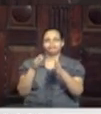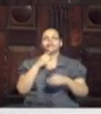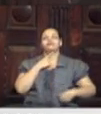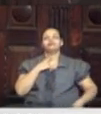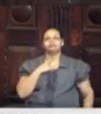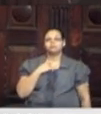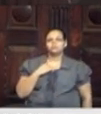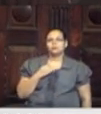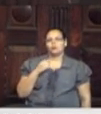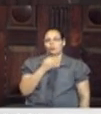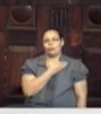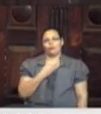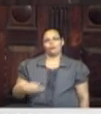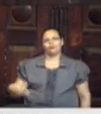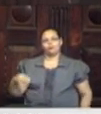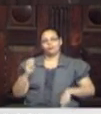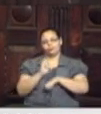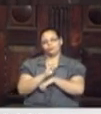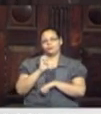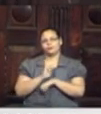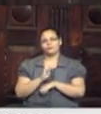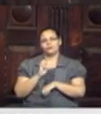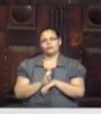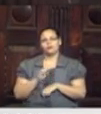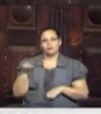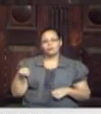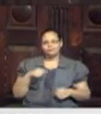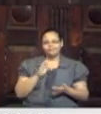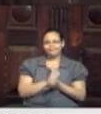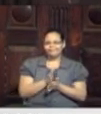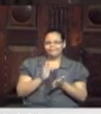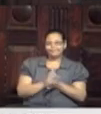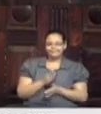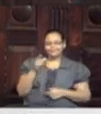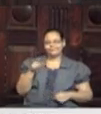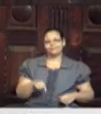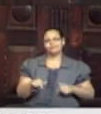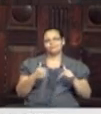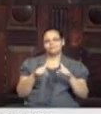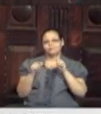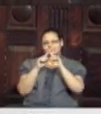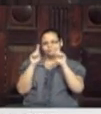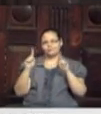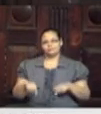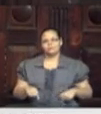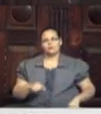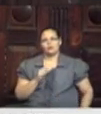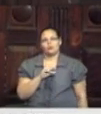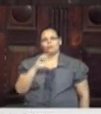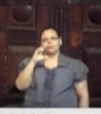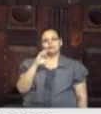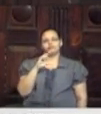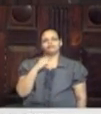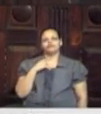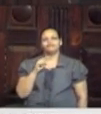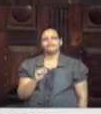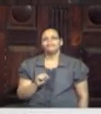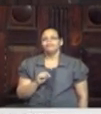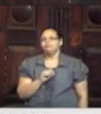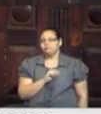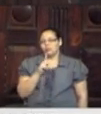desejados pelo governo do Estado, que penalizam ainda mais os servidores públicos, aumento de